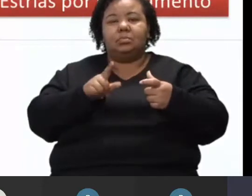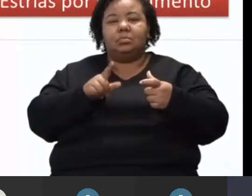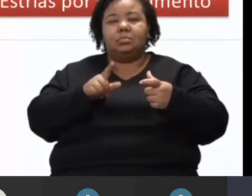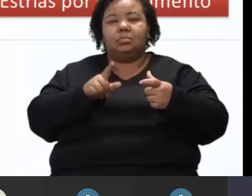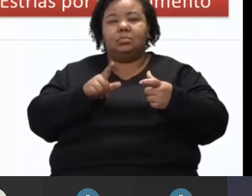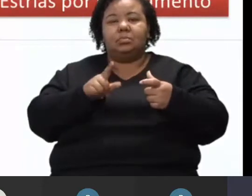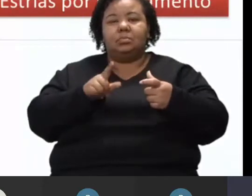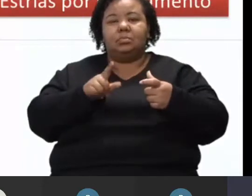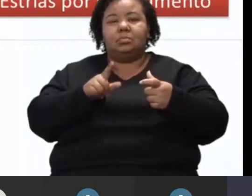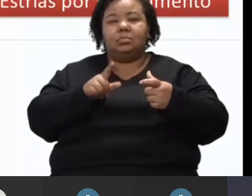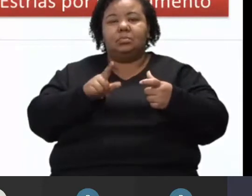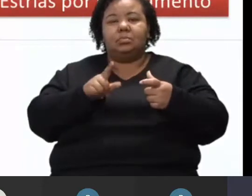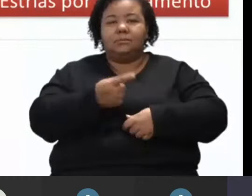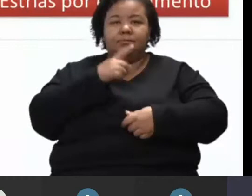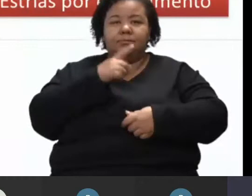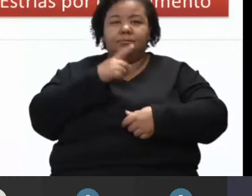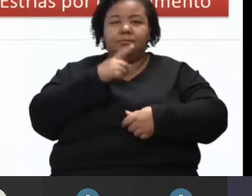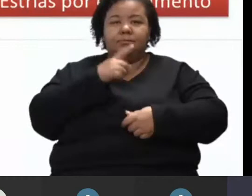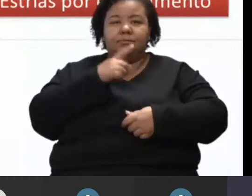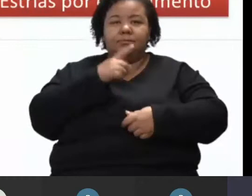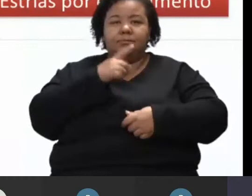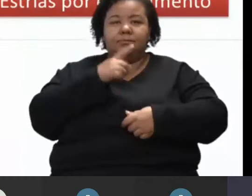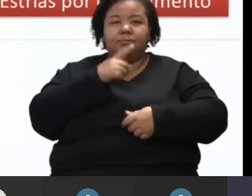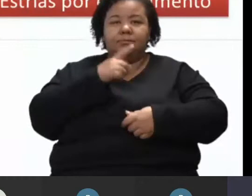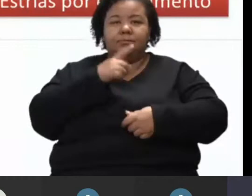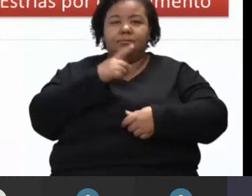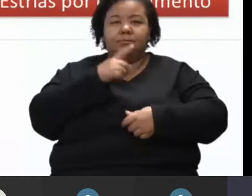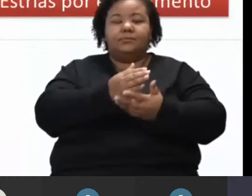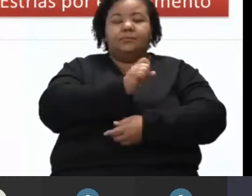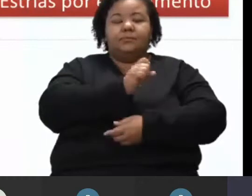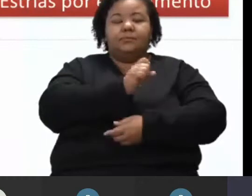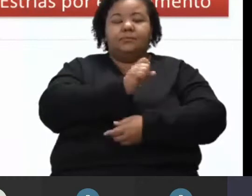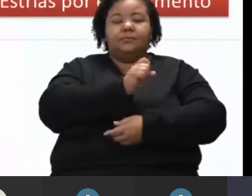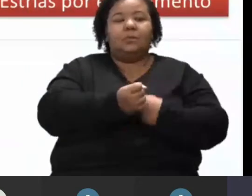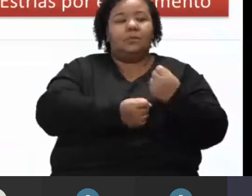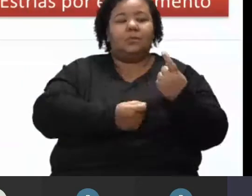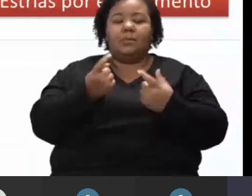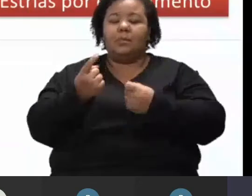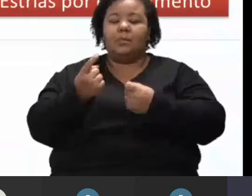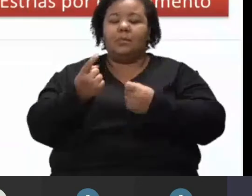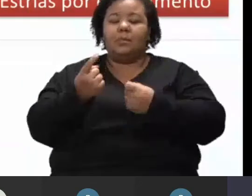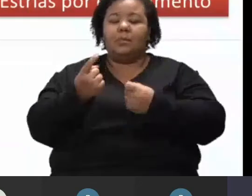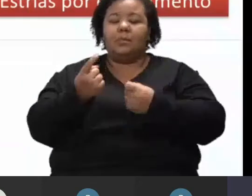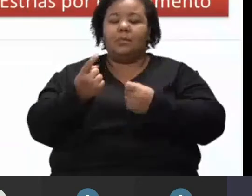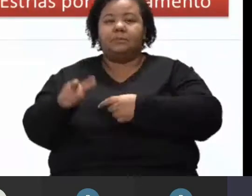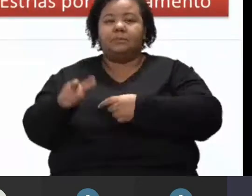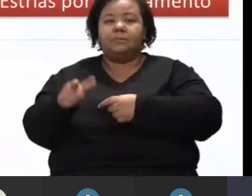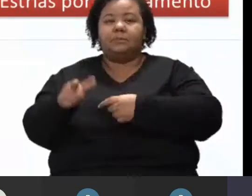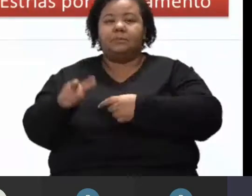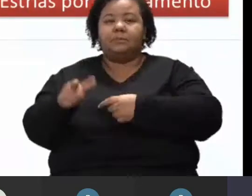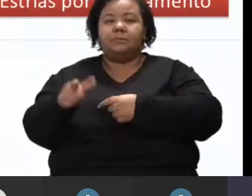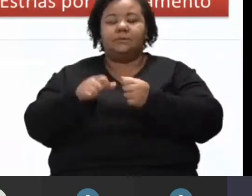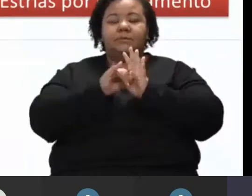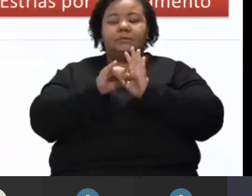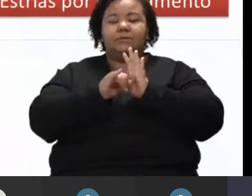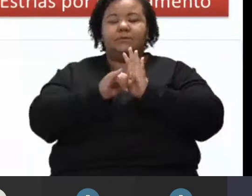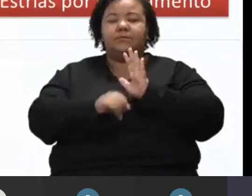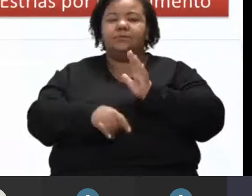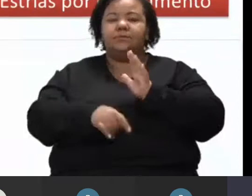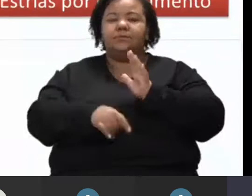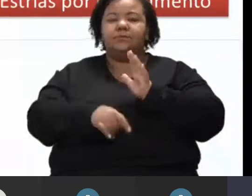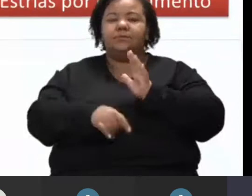isoladas. Então, você vai ter colônia ali isolada para que você consiga realizar a identificação. Por que é importante